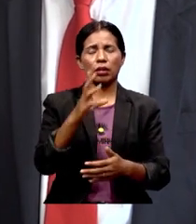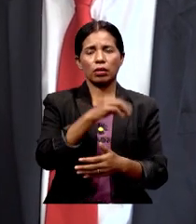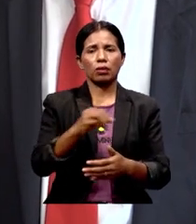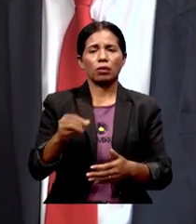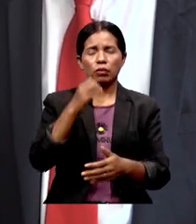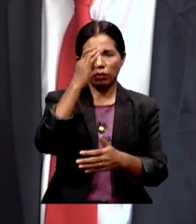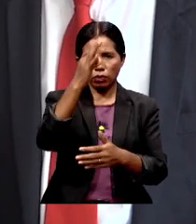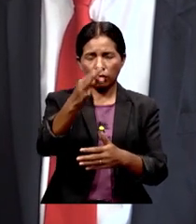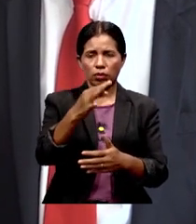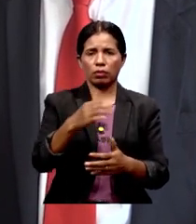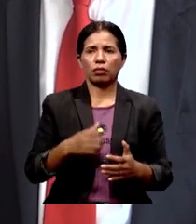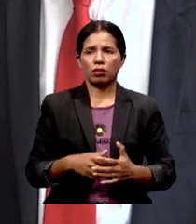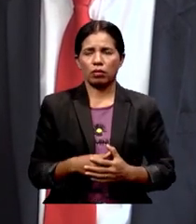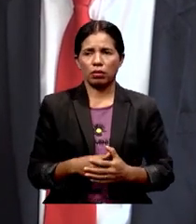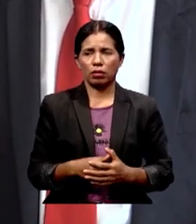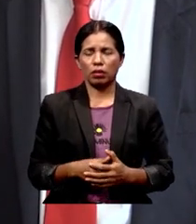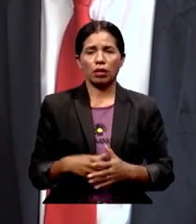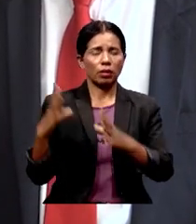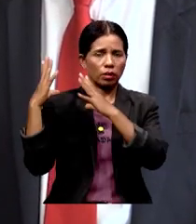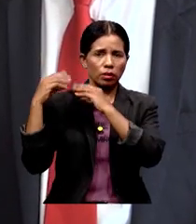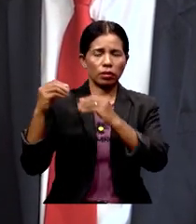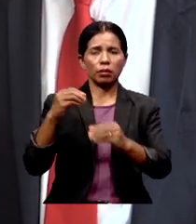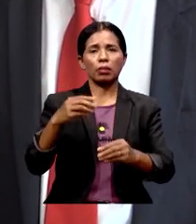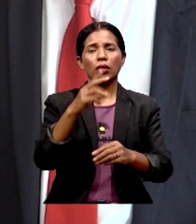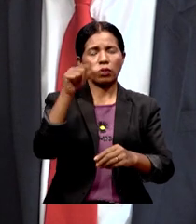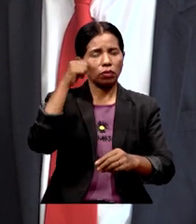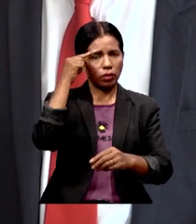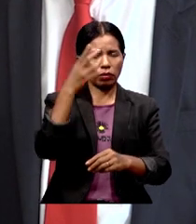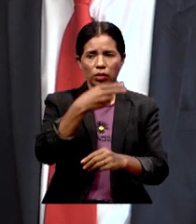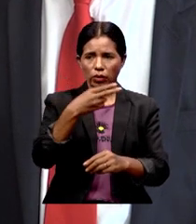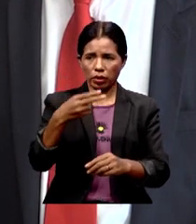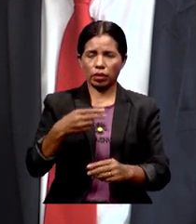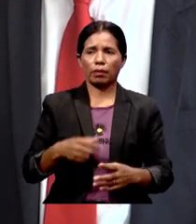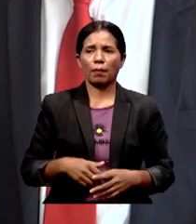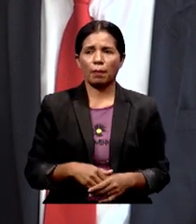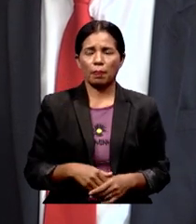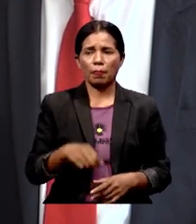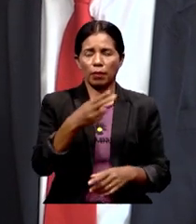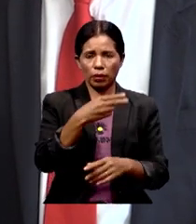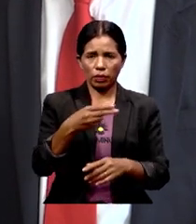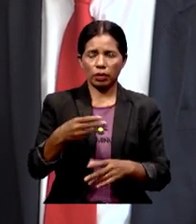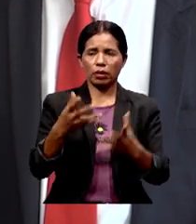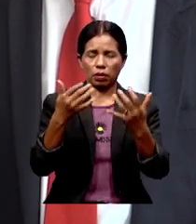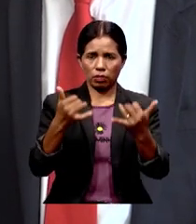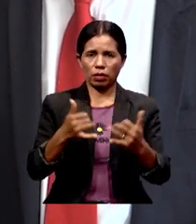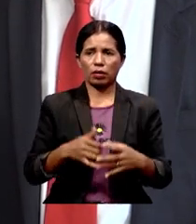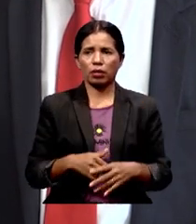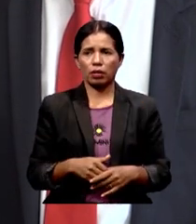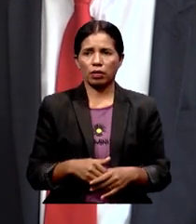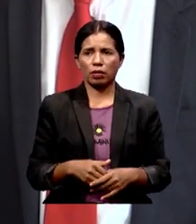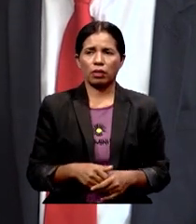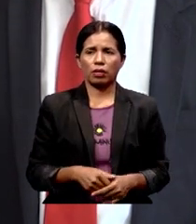harapannya dari pemerintah Indonesia. Karena Indonesia juga